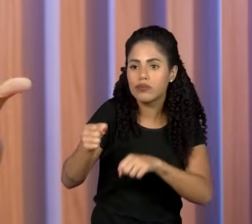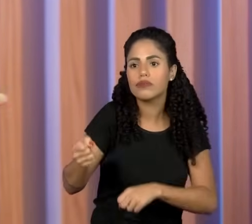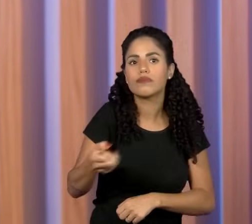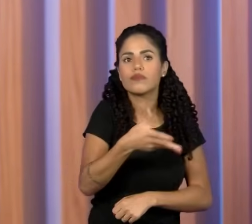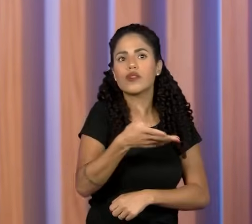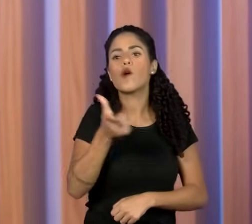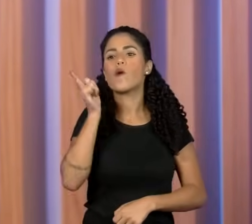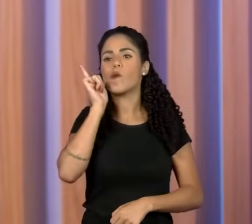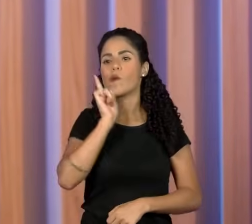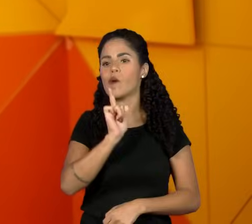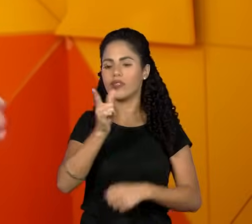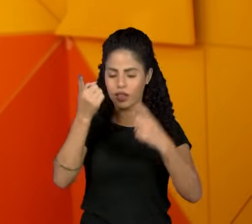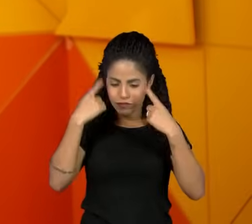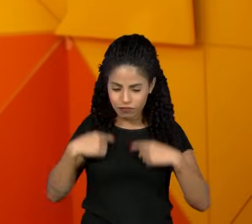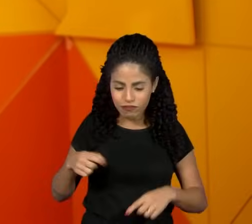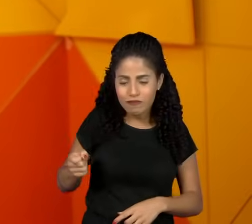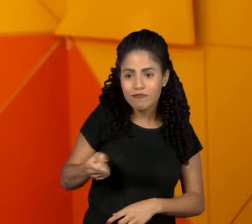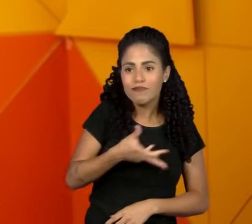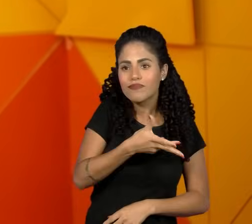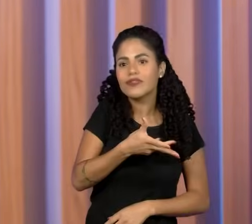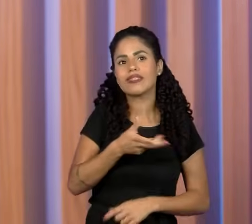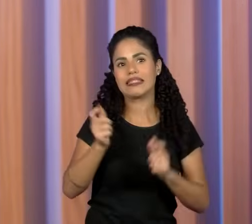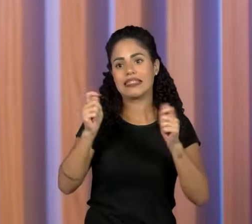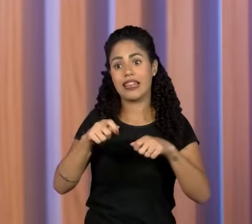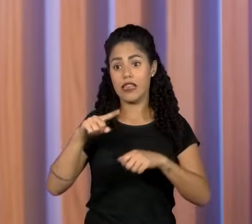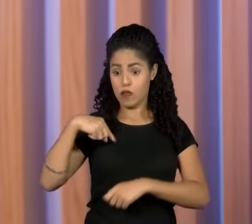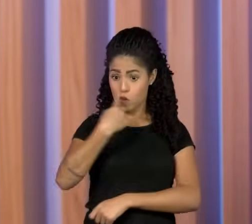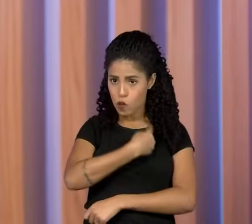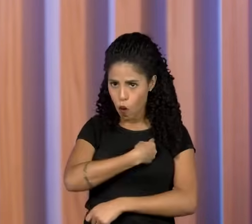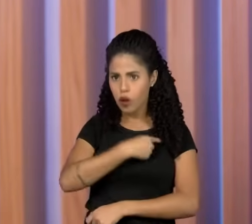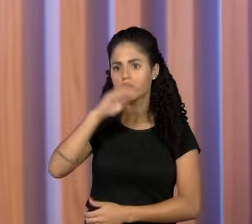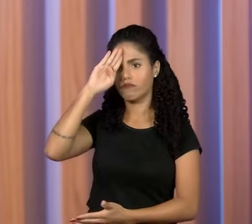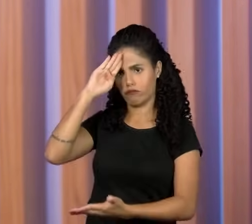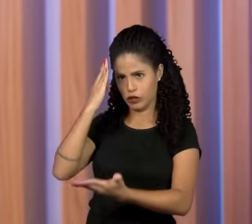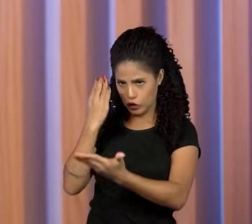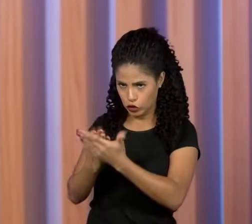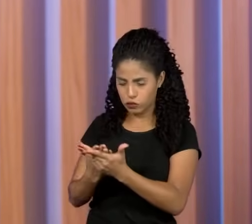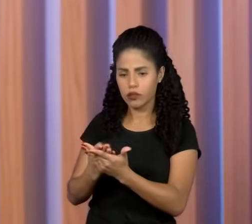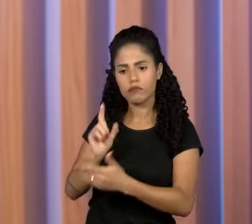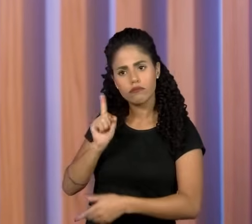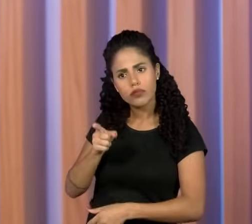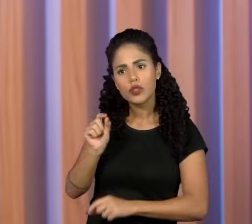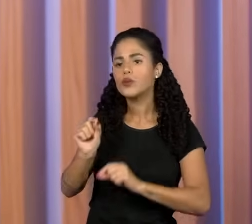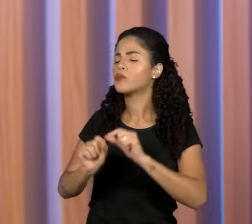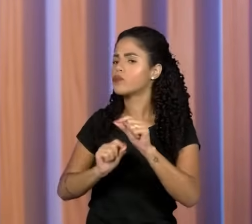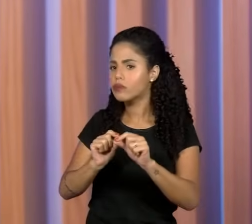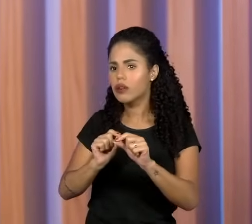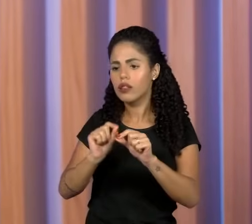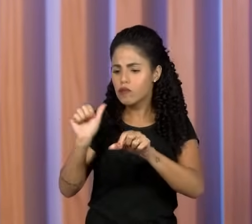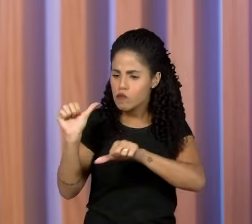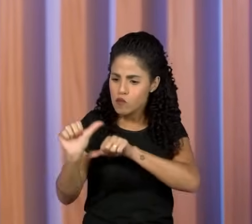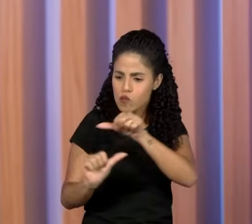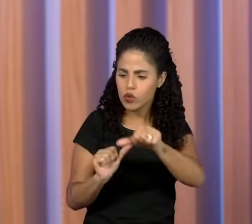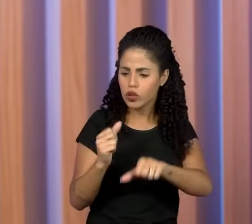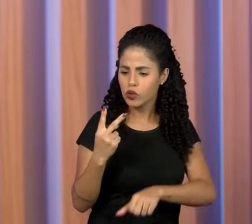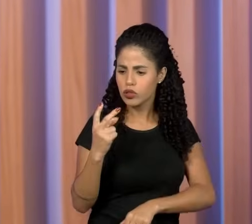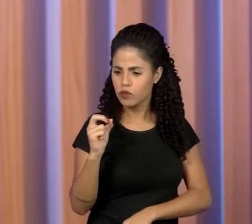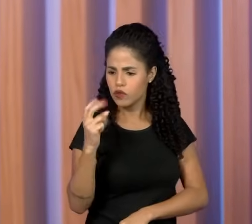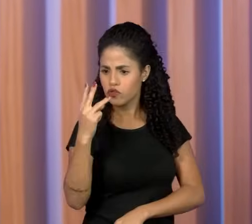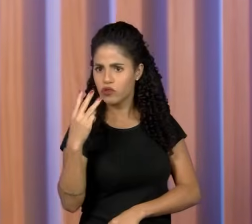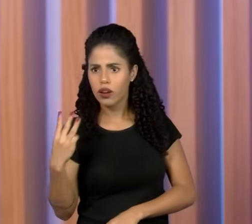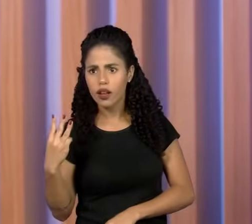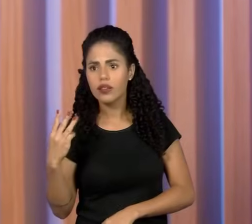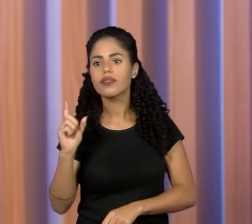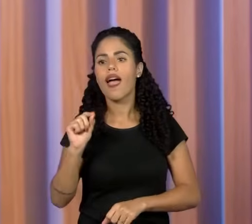o desfecho do ciclo, né? Então, para nós, a saída... O 2023 foi a